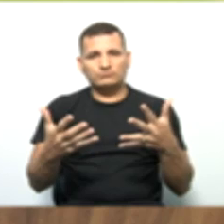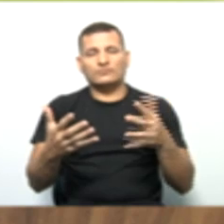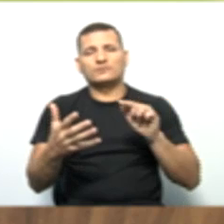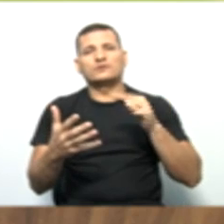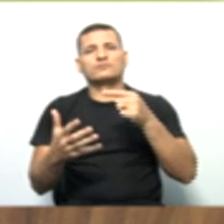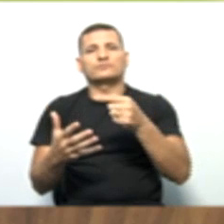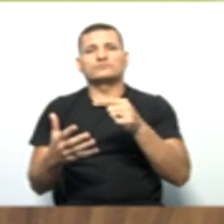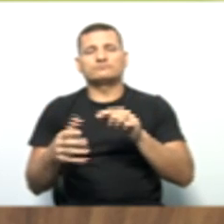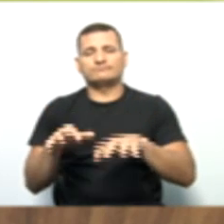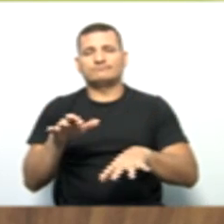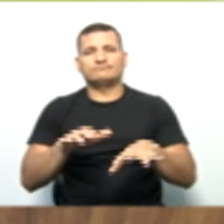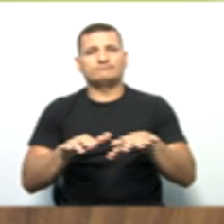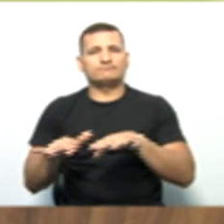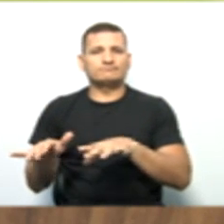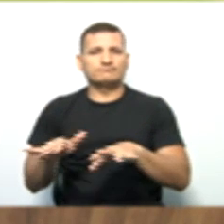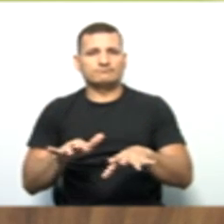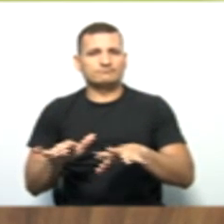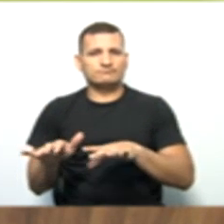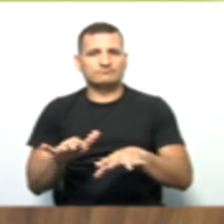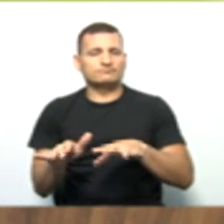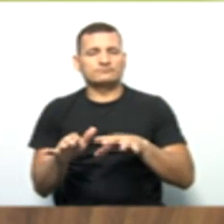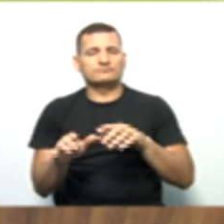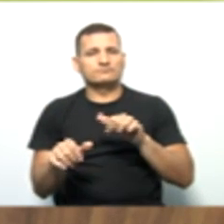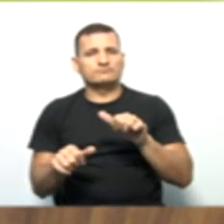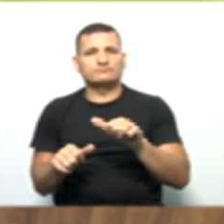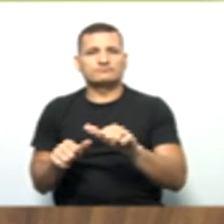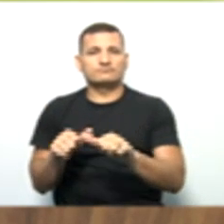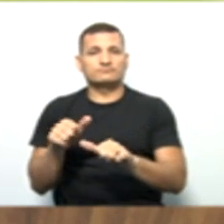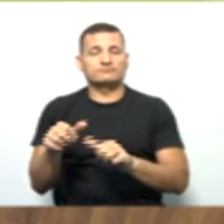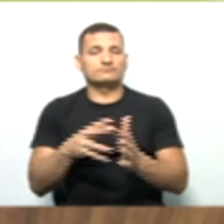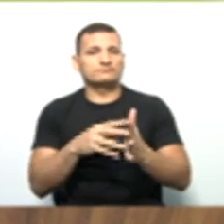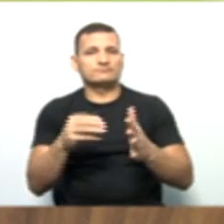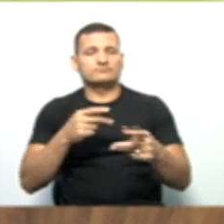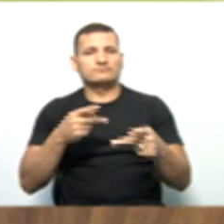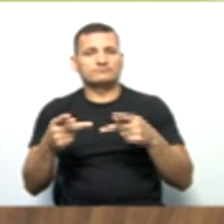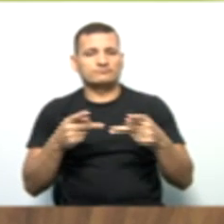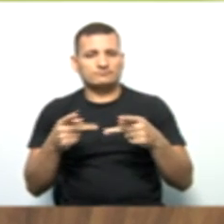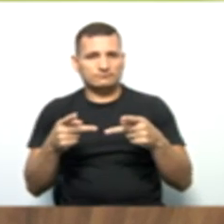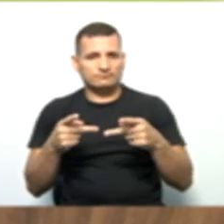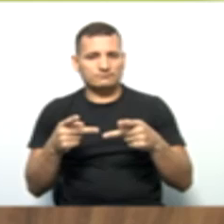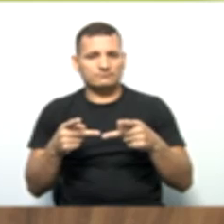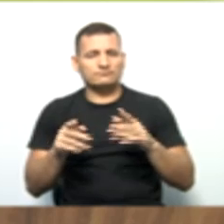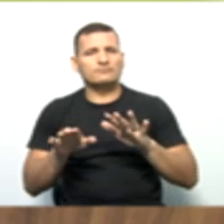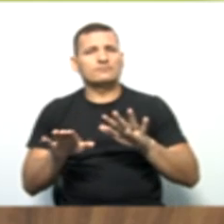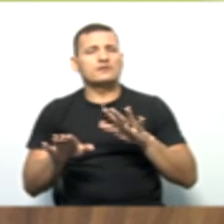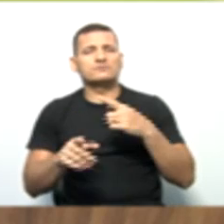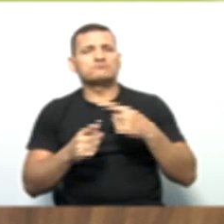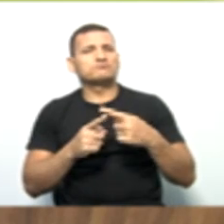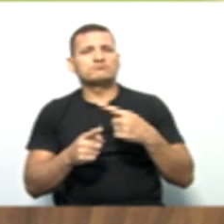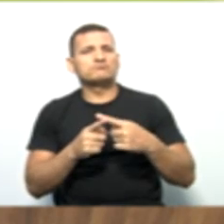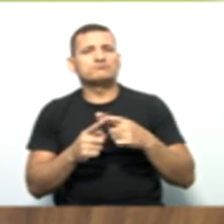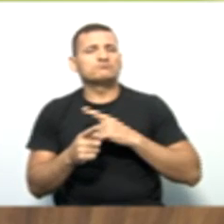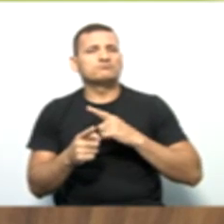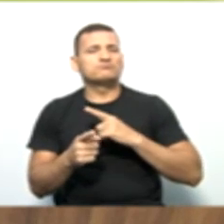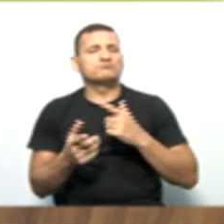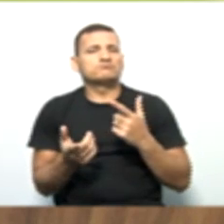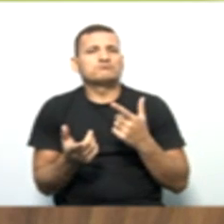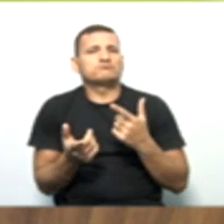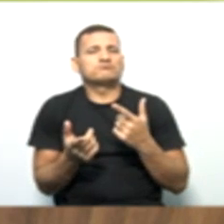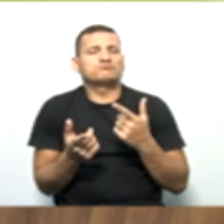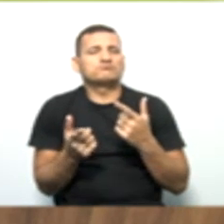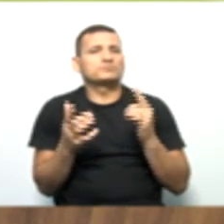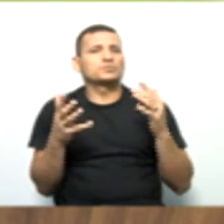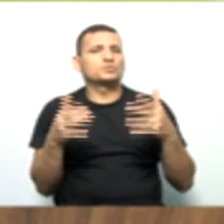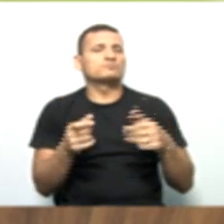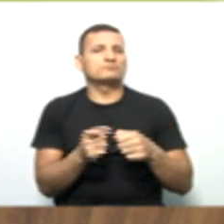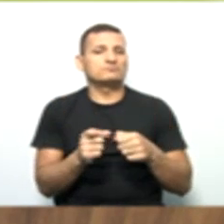novos modelos de projeto para que eu possa realmente construir. Ah, mas por que eu vou fazer tudo isso, professora? Simplesmente não